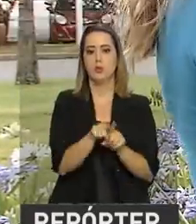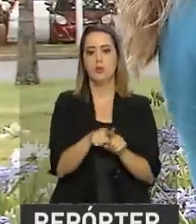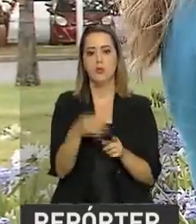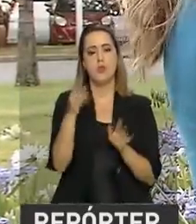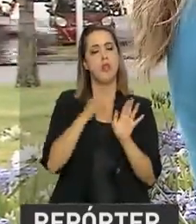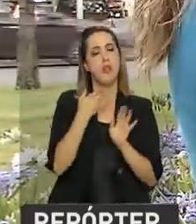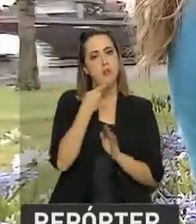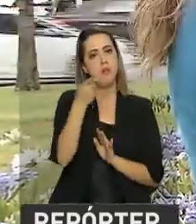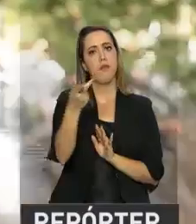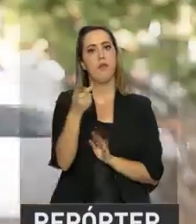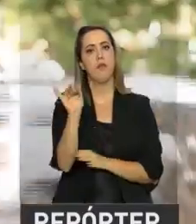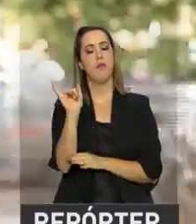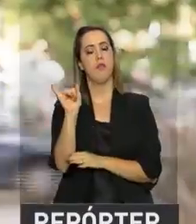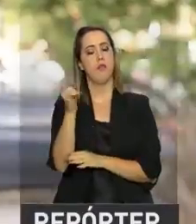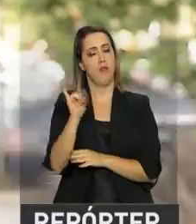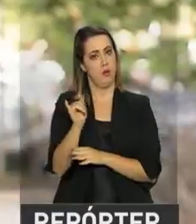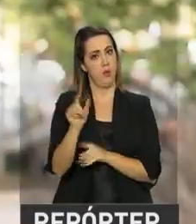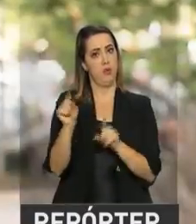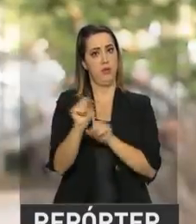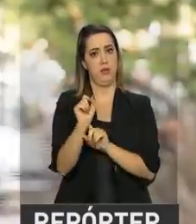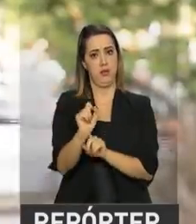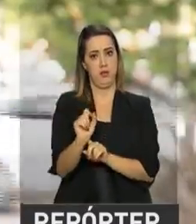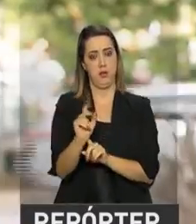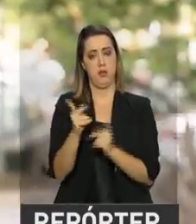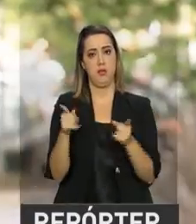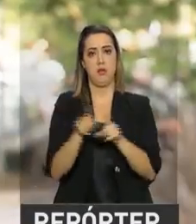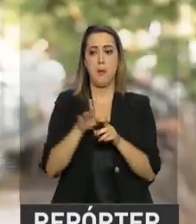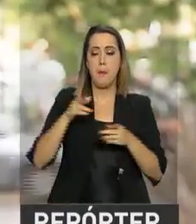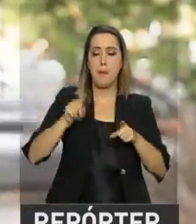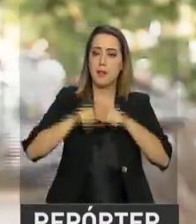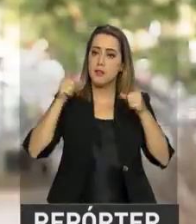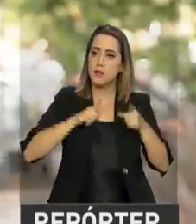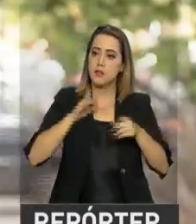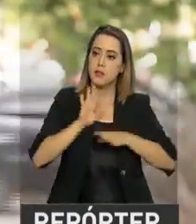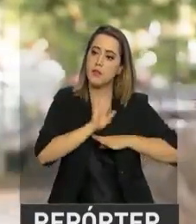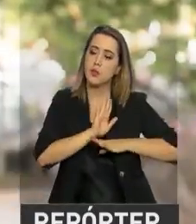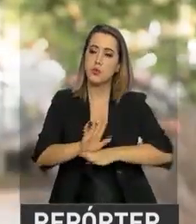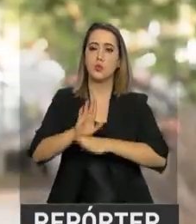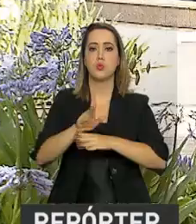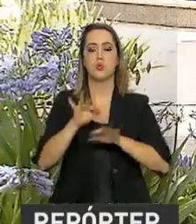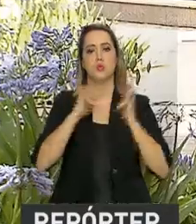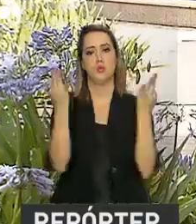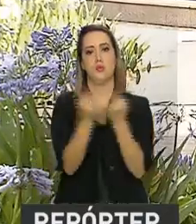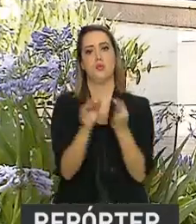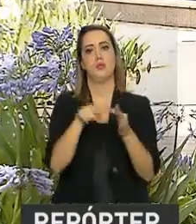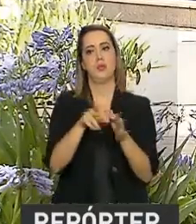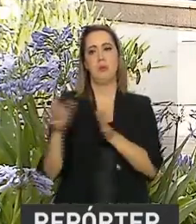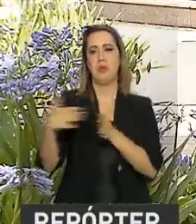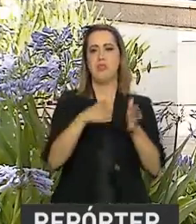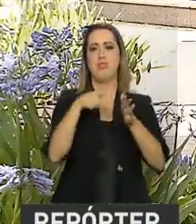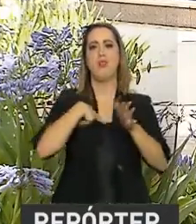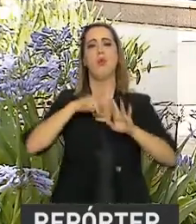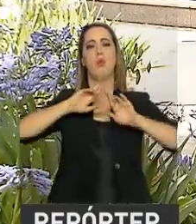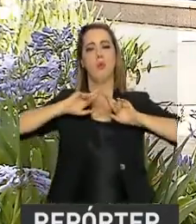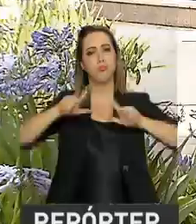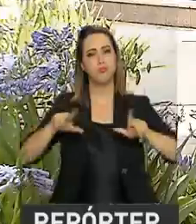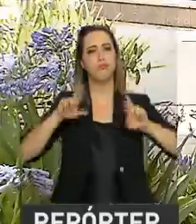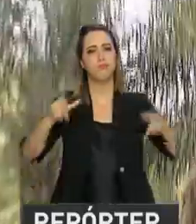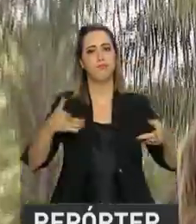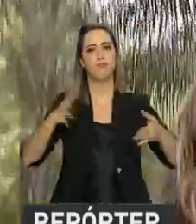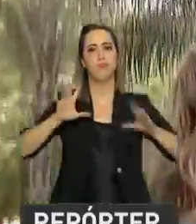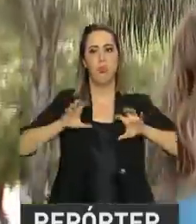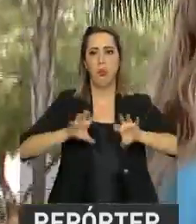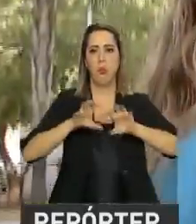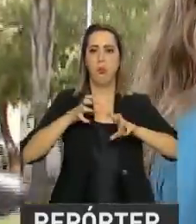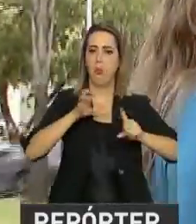orientação homossexual e recebeu o apoio da família. Mas na rua já sofreu inúmeras agressões físicas e verbais.